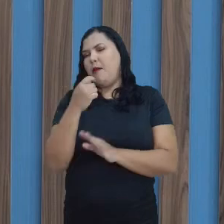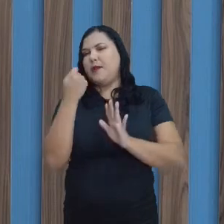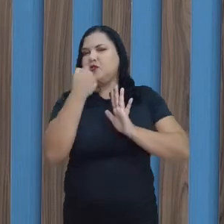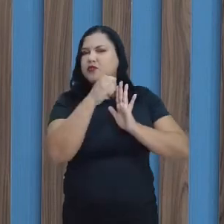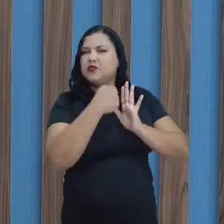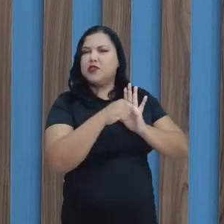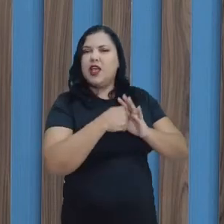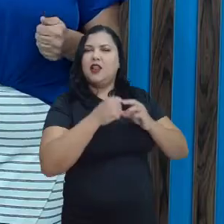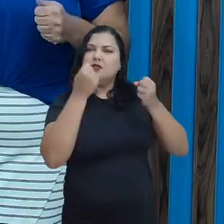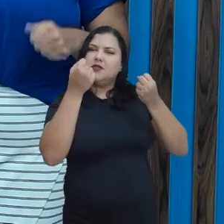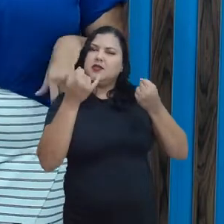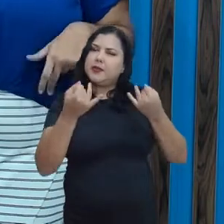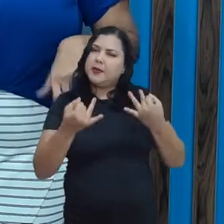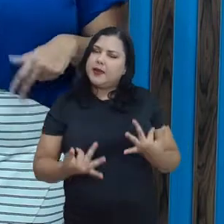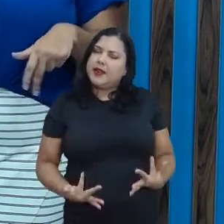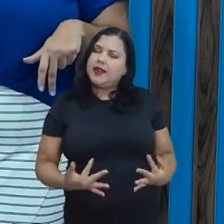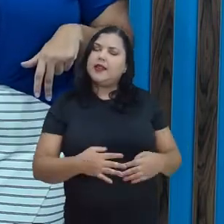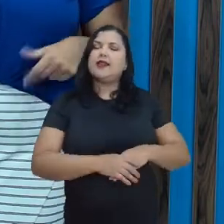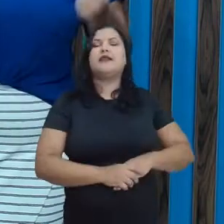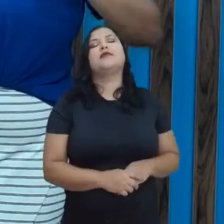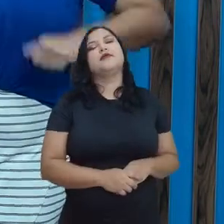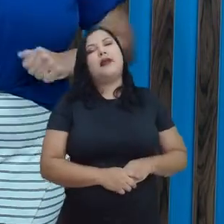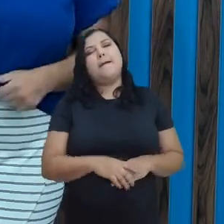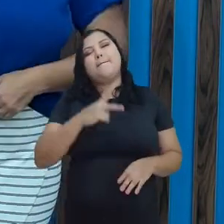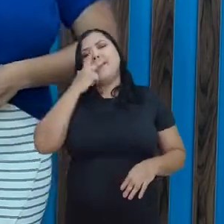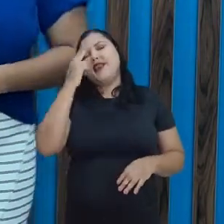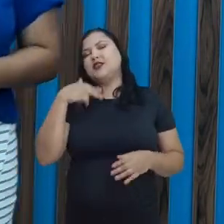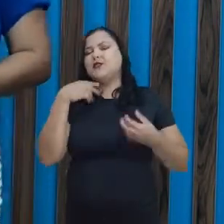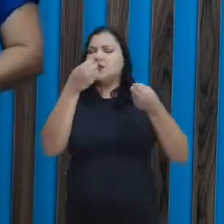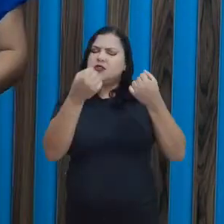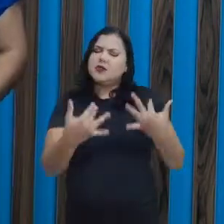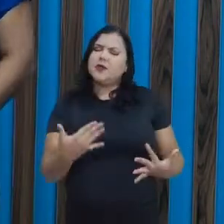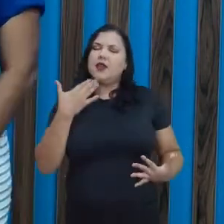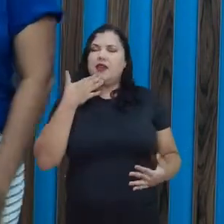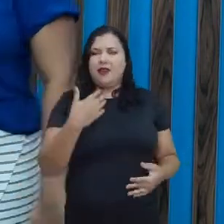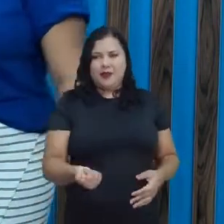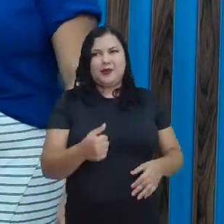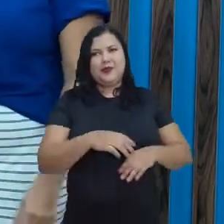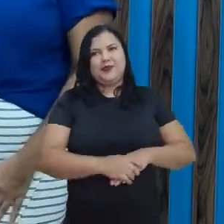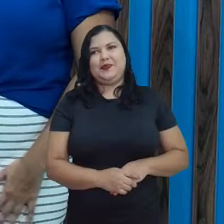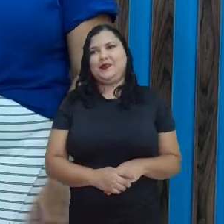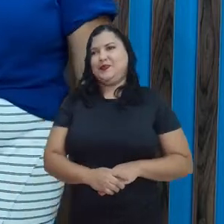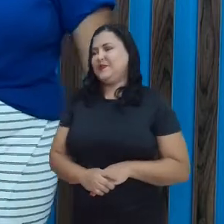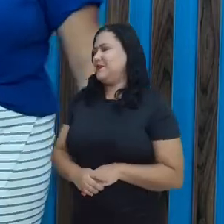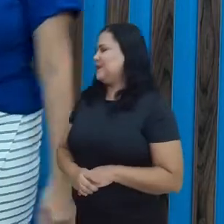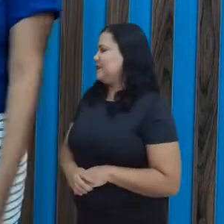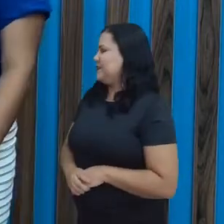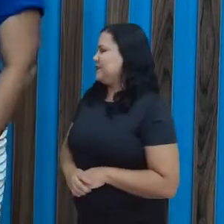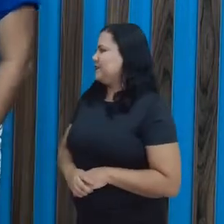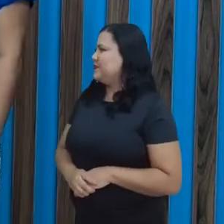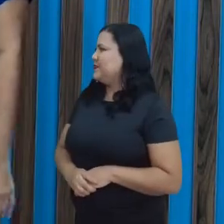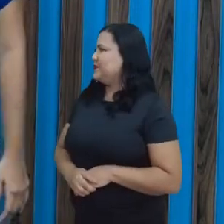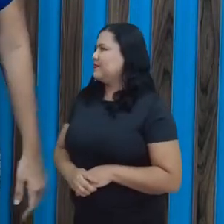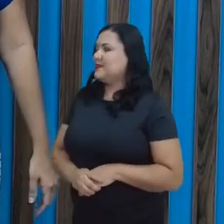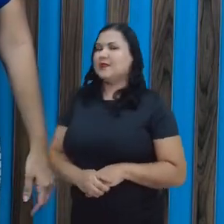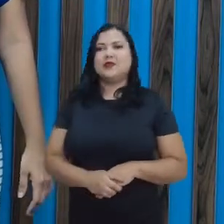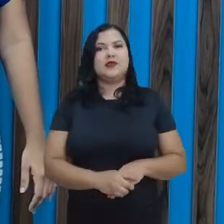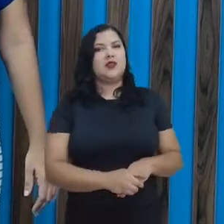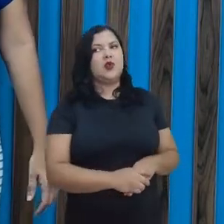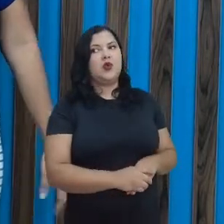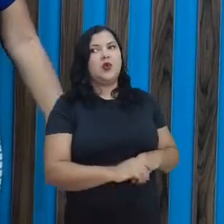narrasse. Quando mais você narra, parece que melhor você narra. Então, continuando aqui. O que é que a gente pode dar